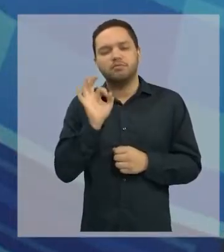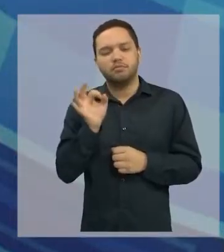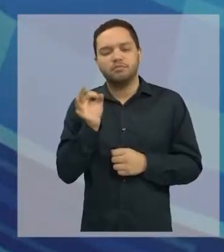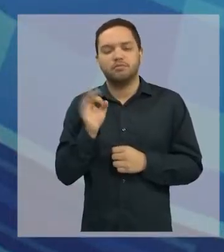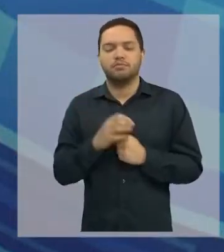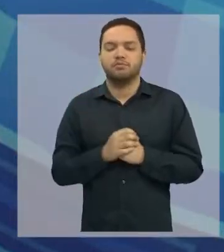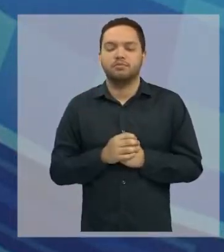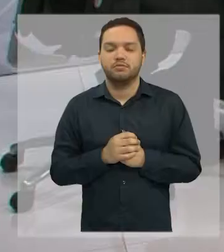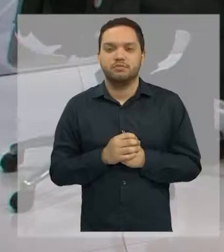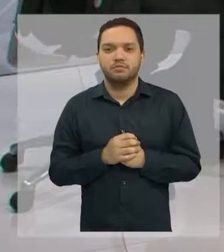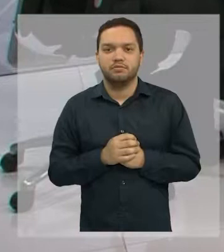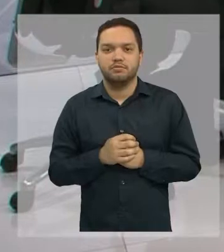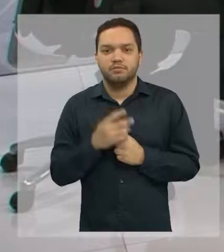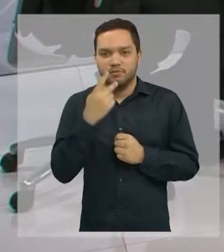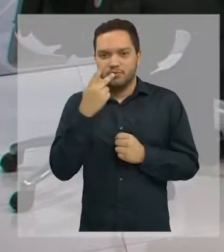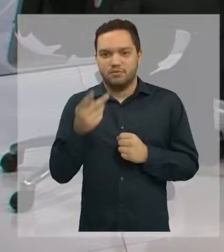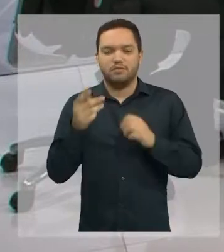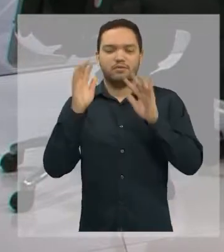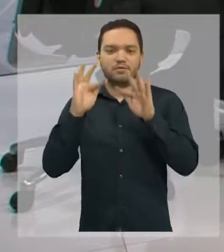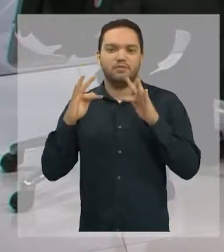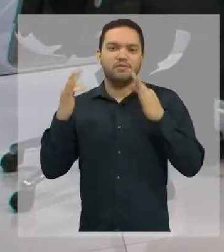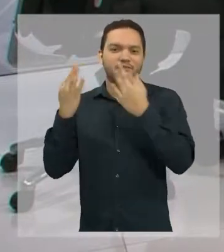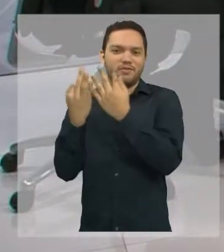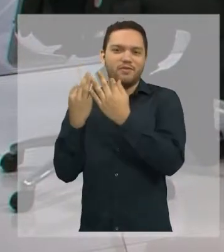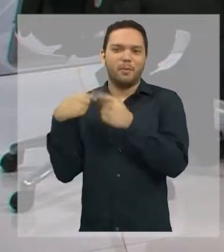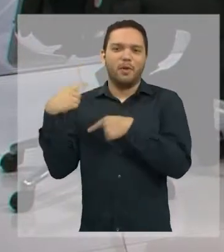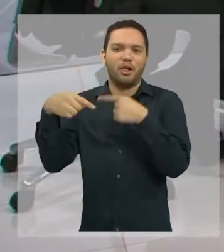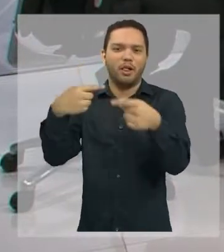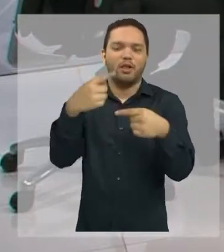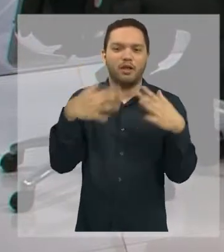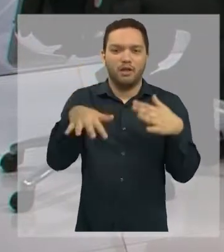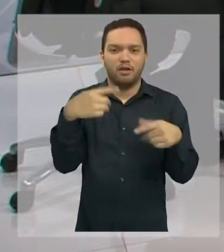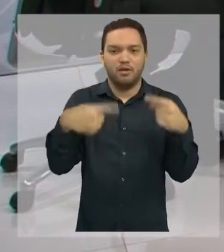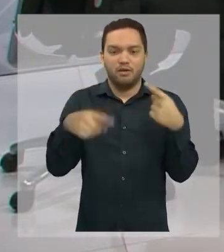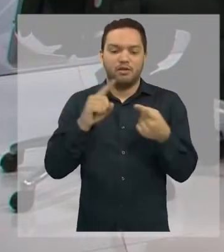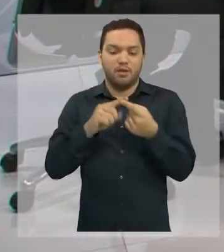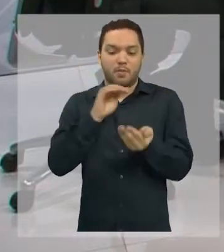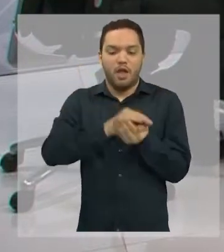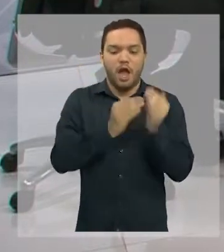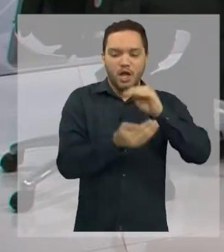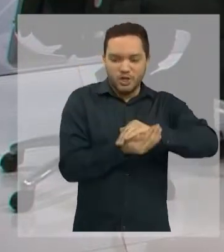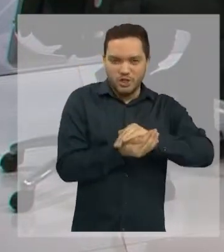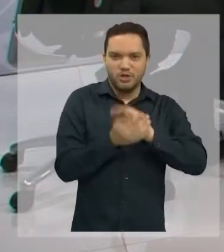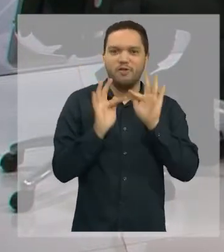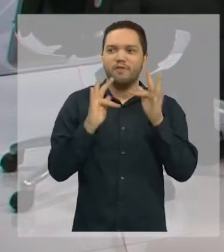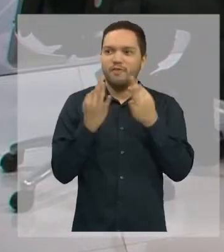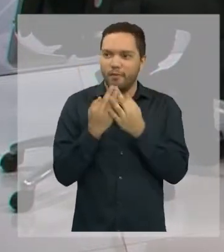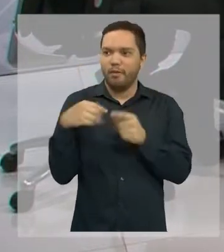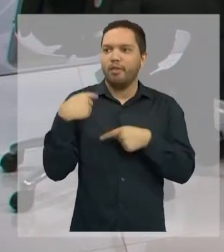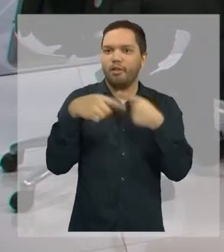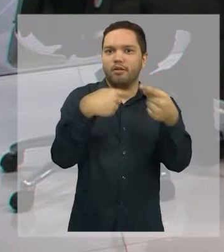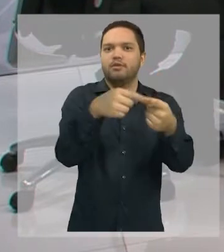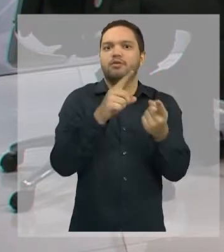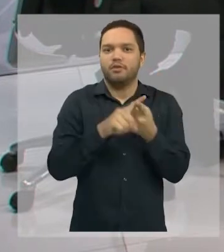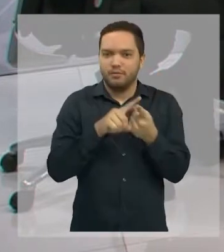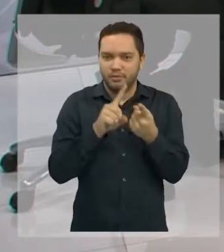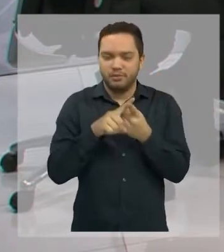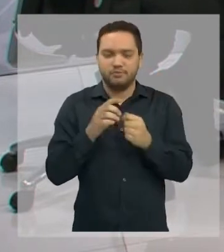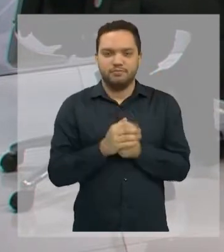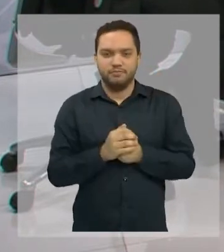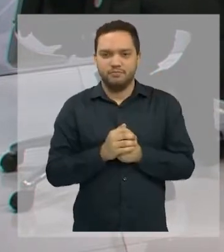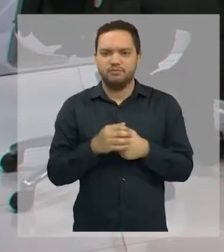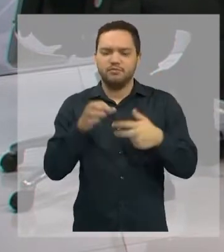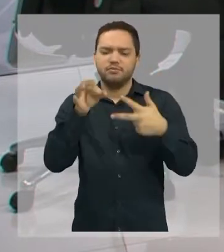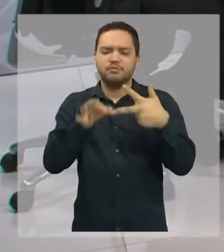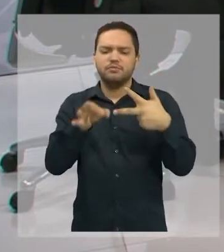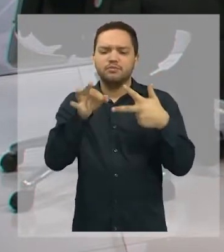introduziu a mesma oligarquia verificada na política e também no mundo artístico. É um ângulo para se examinar. Poder Judiciário,